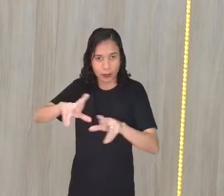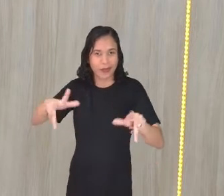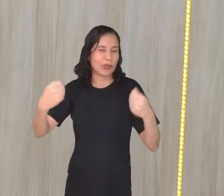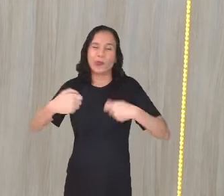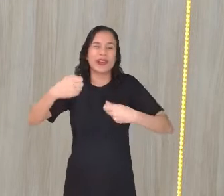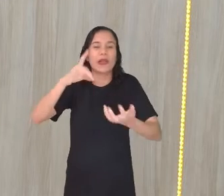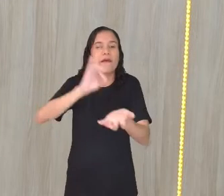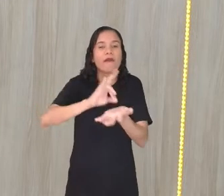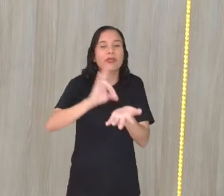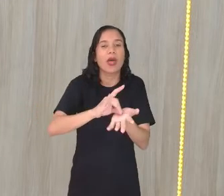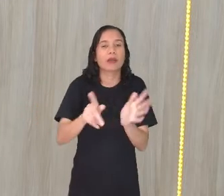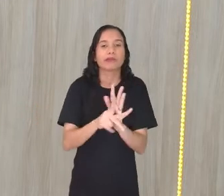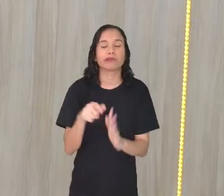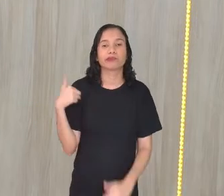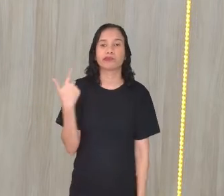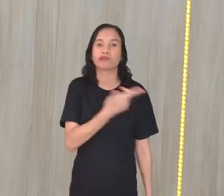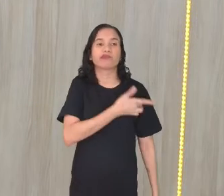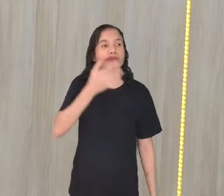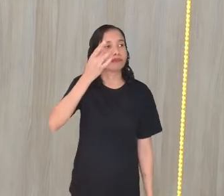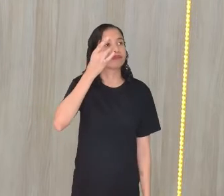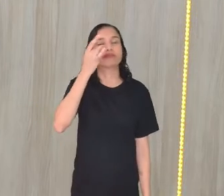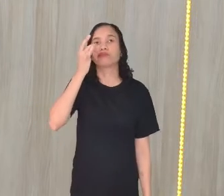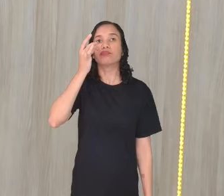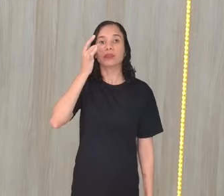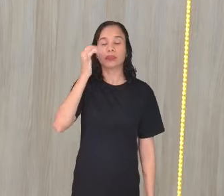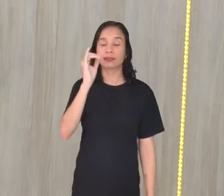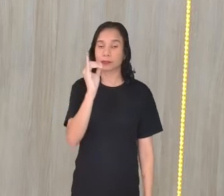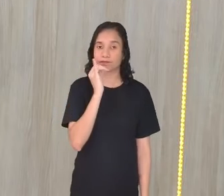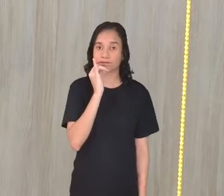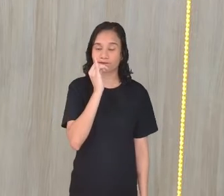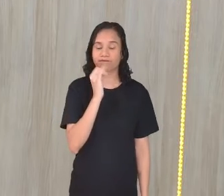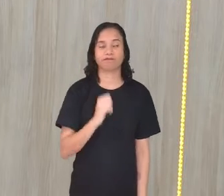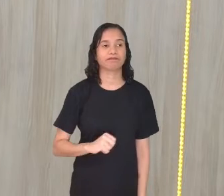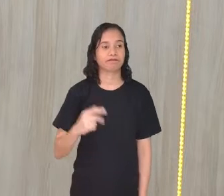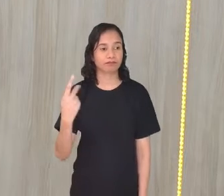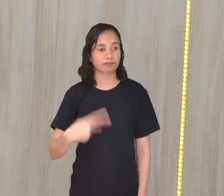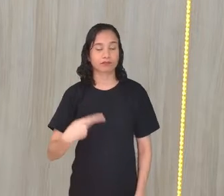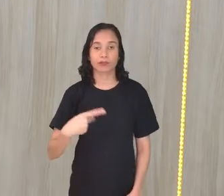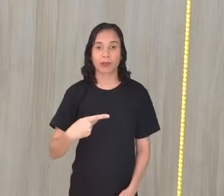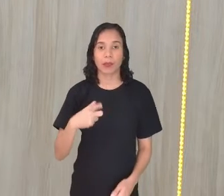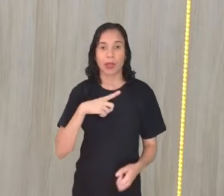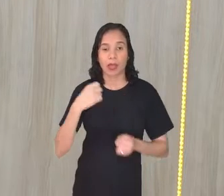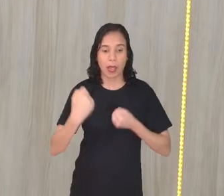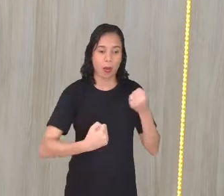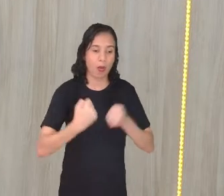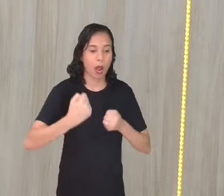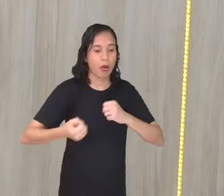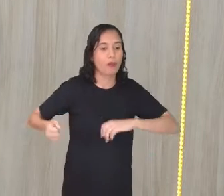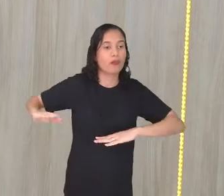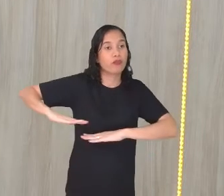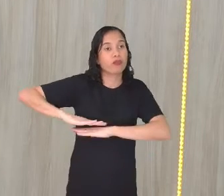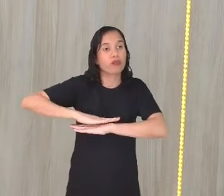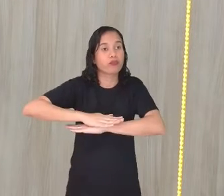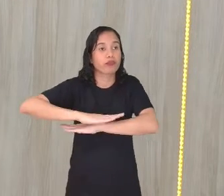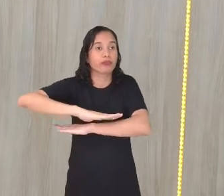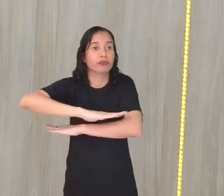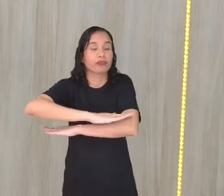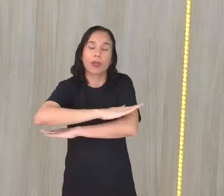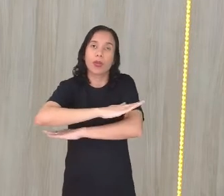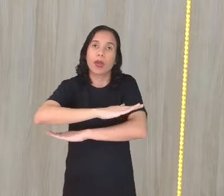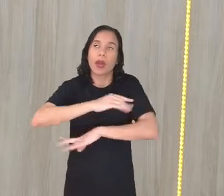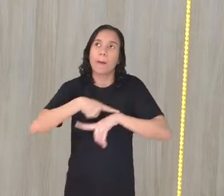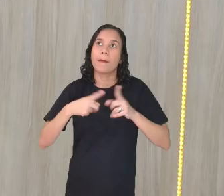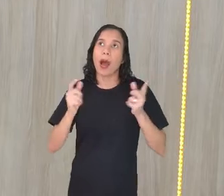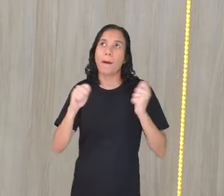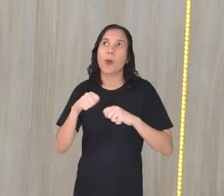que a gente tem como realidade instaurada. Então, por exemplo, na nossa realidade, os carros andam pela estrada, nas ruas. Mas